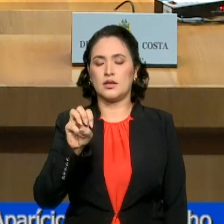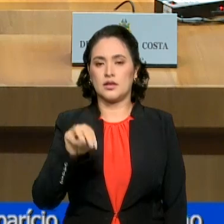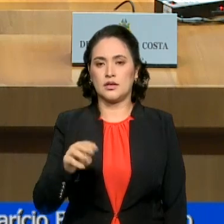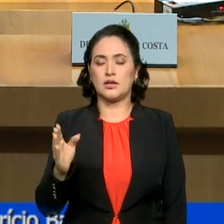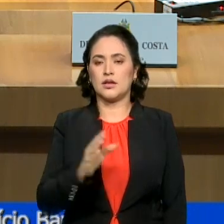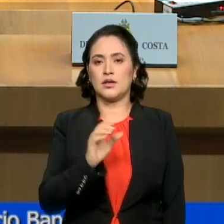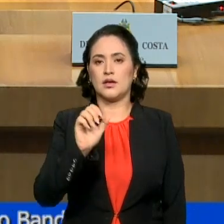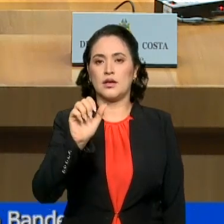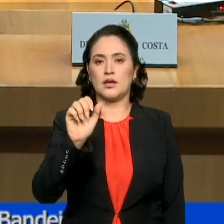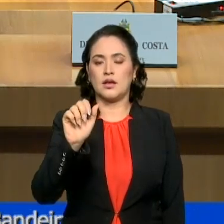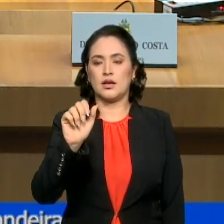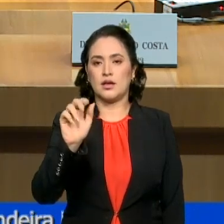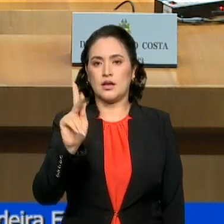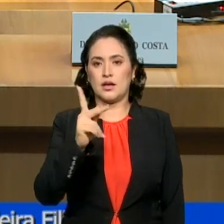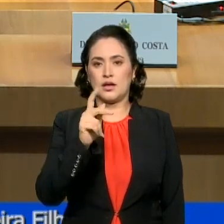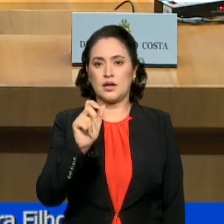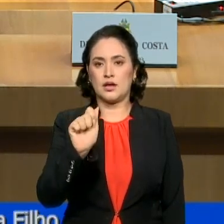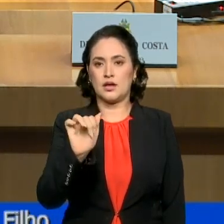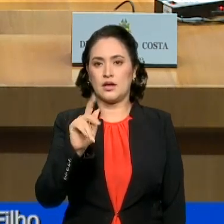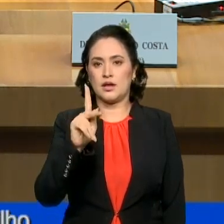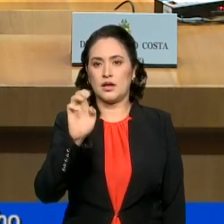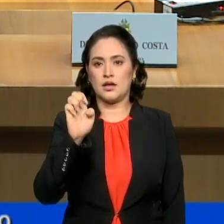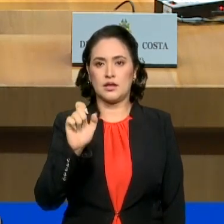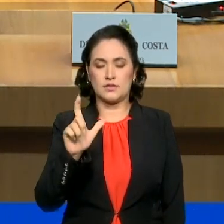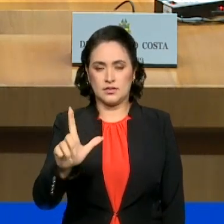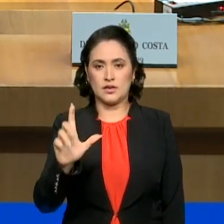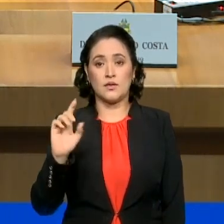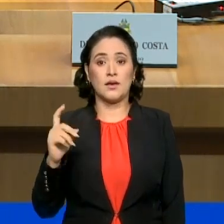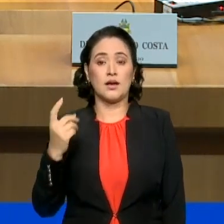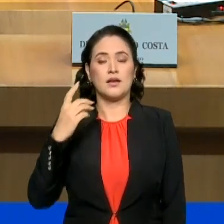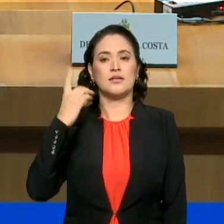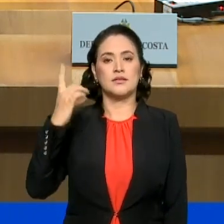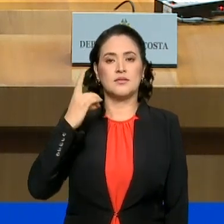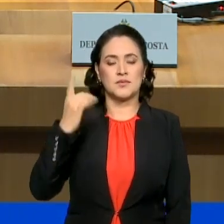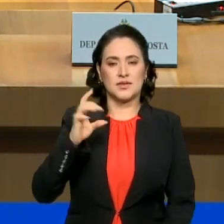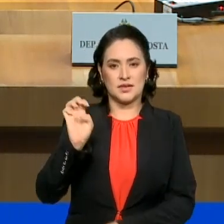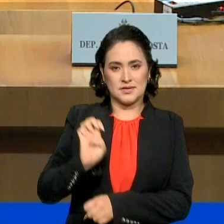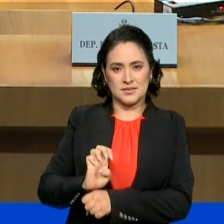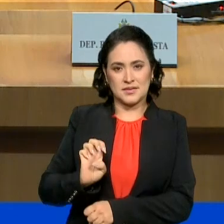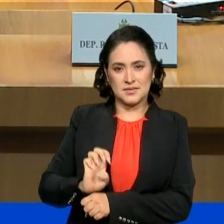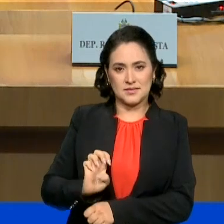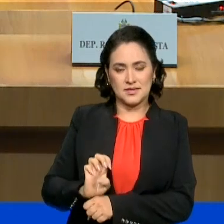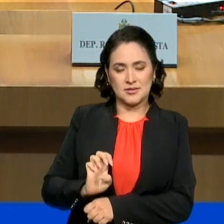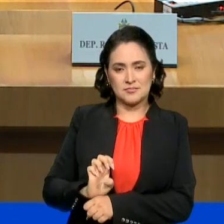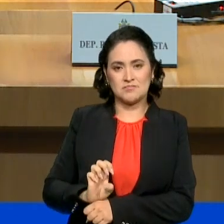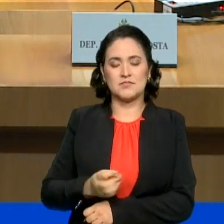aqui conosco. E a gente vai citando no decorrer